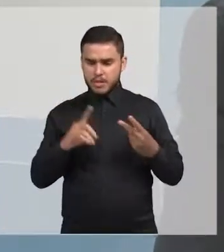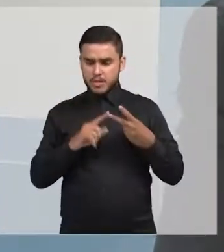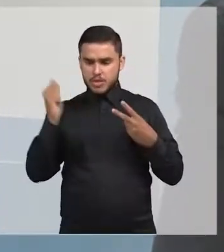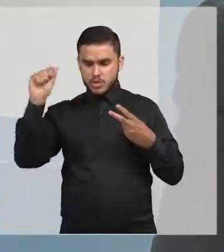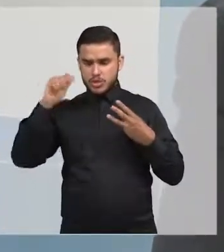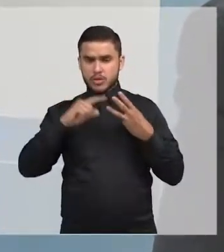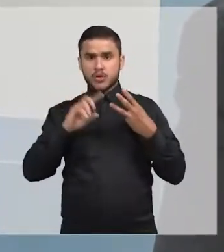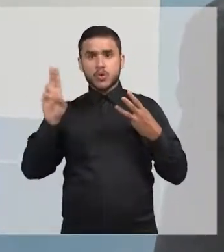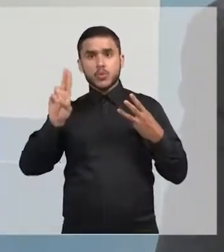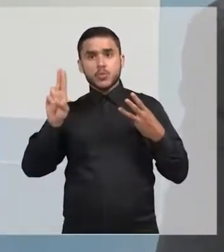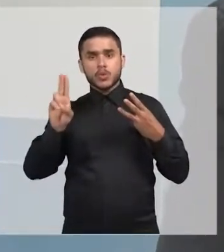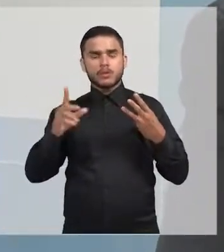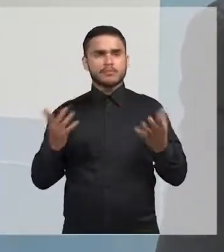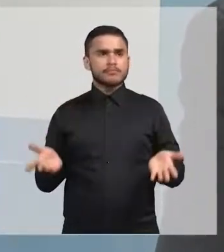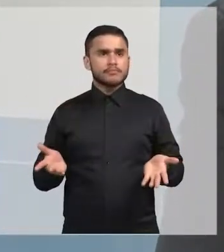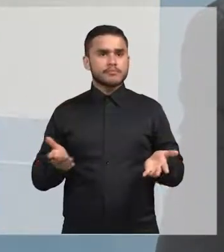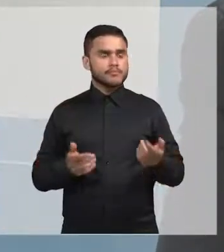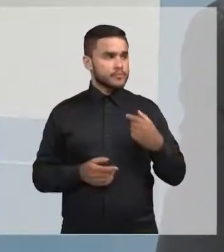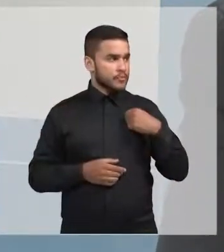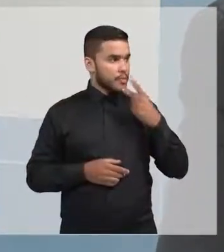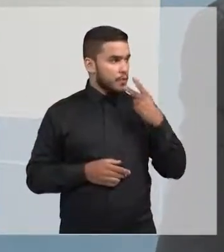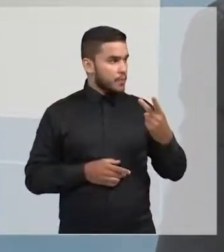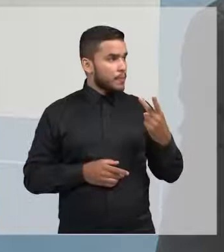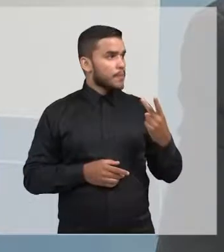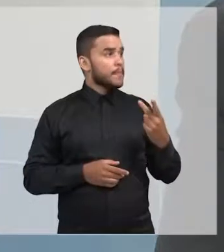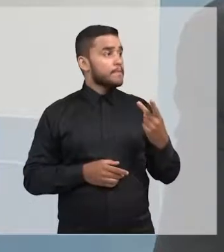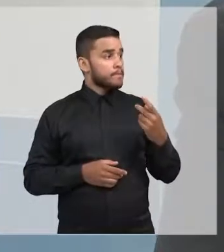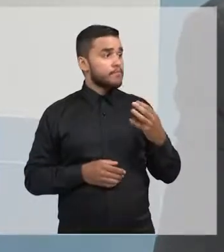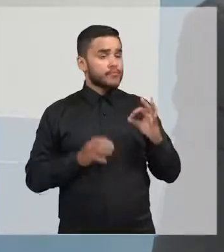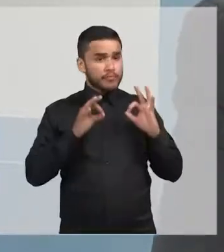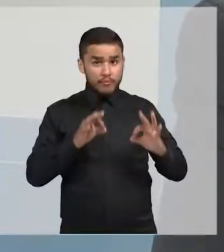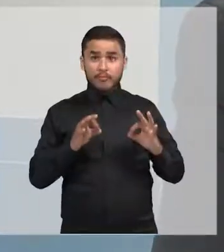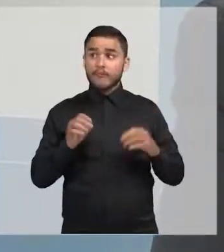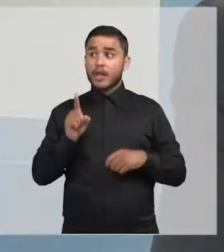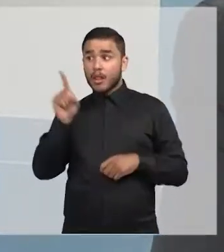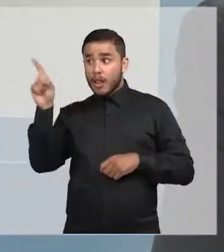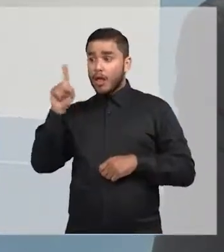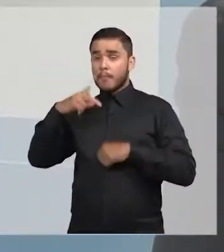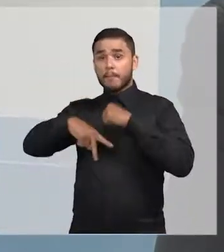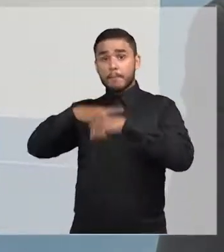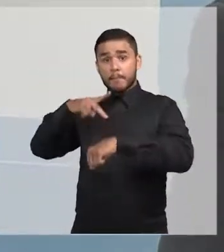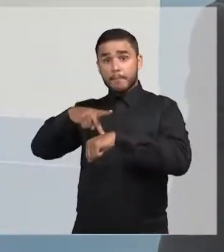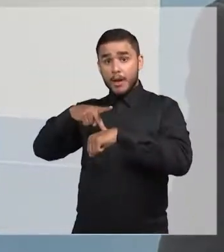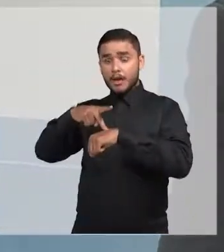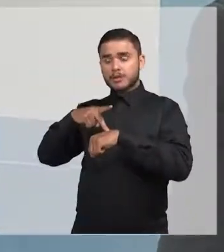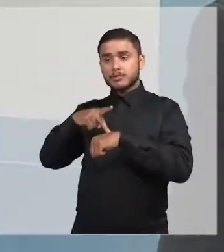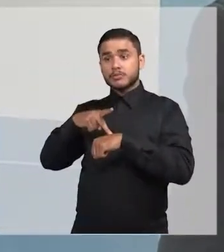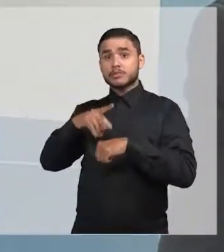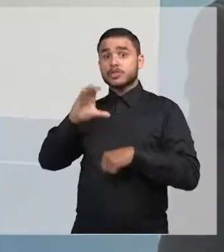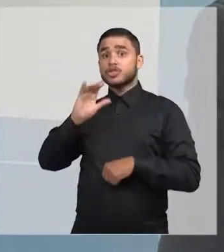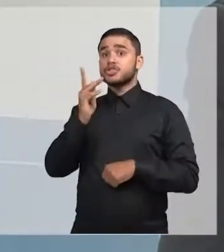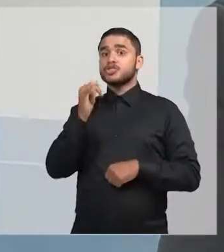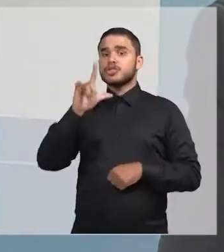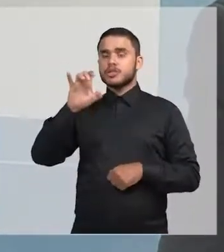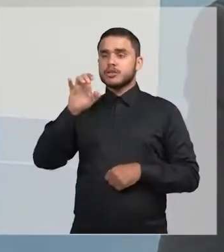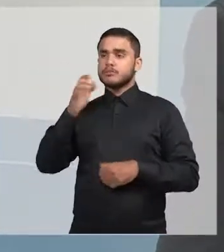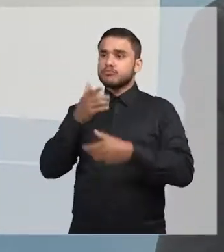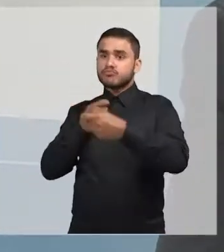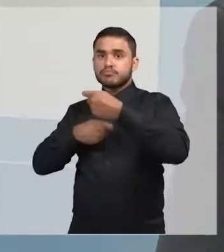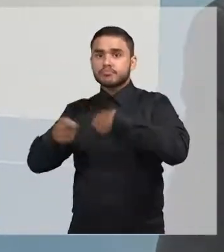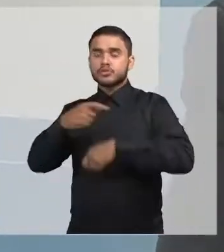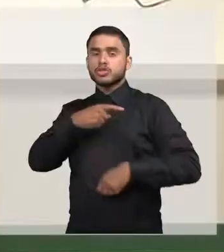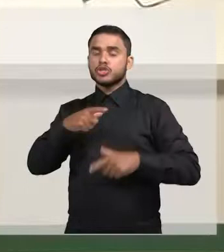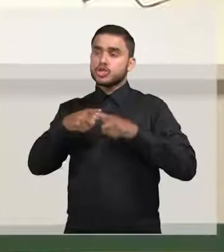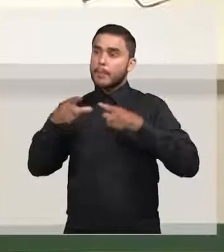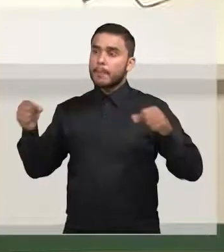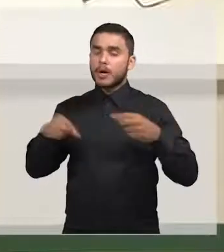Argentina, Uruguai ali geograficamente, onde é que fica o Chile e a Colômbia? Pacífico. Pacífico. Então tem comércio com Japão, China,